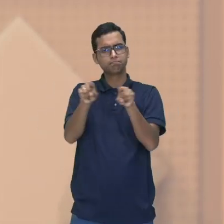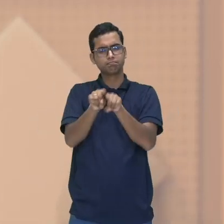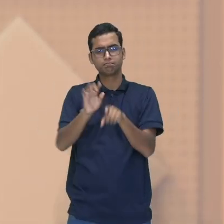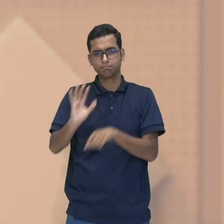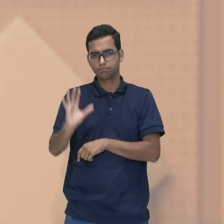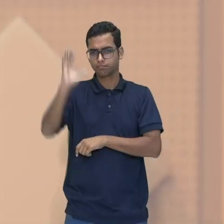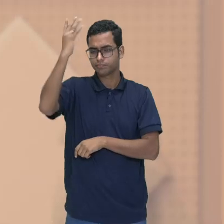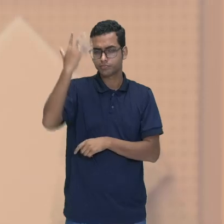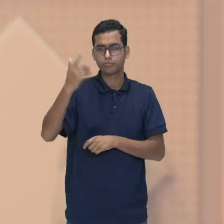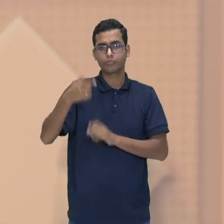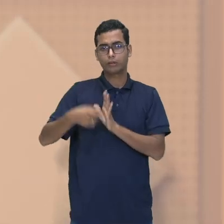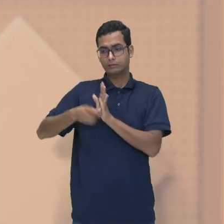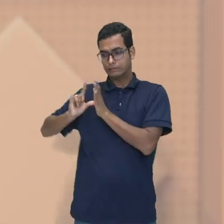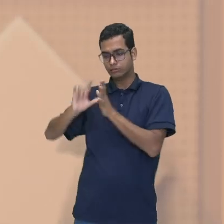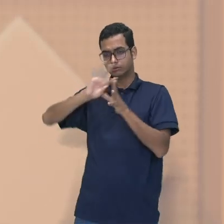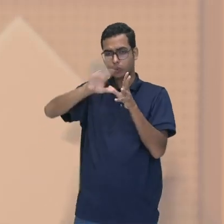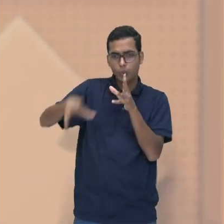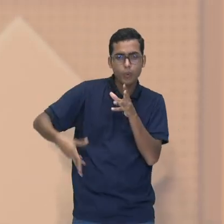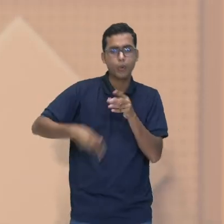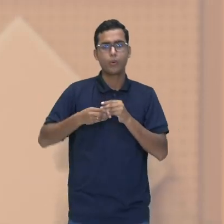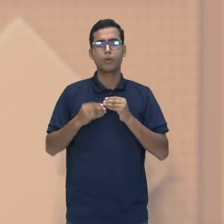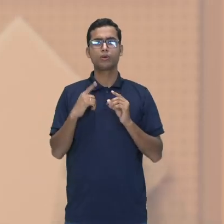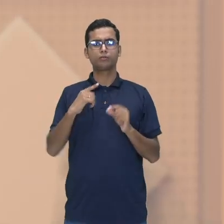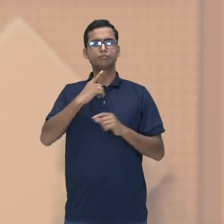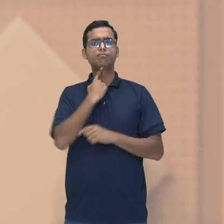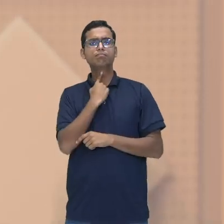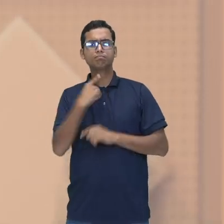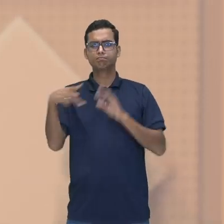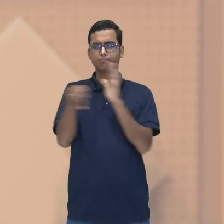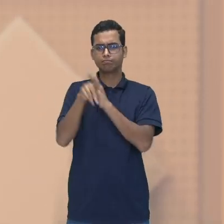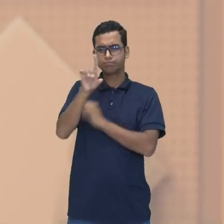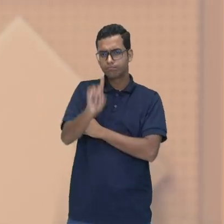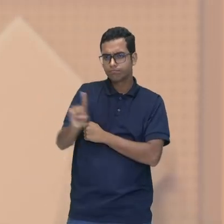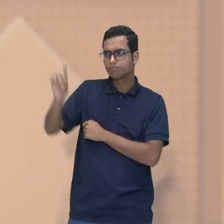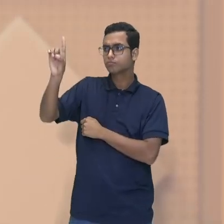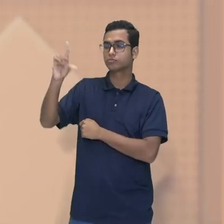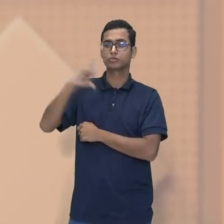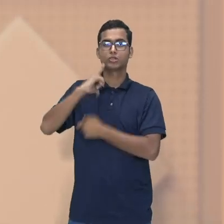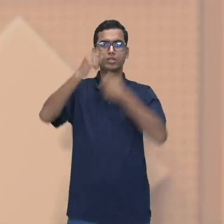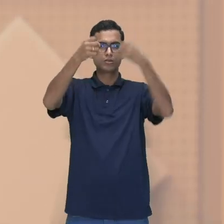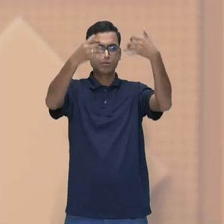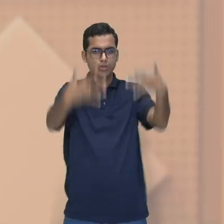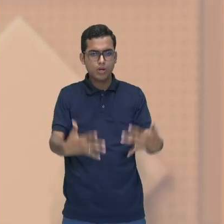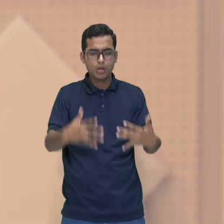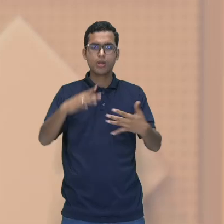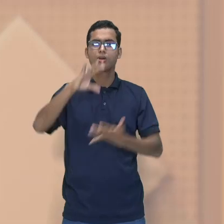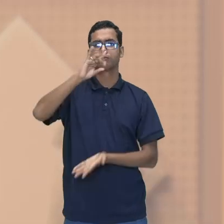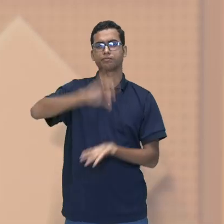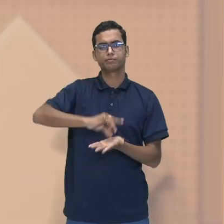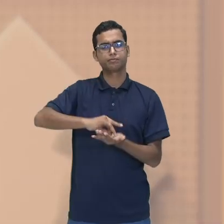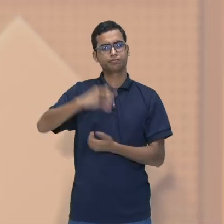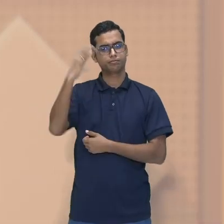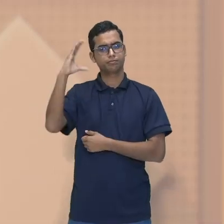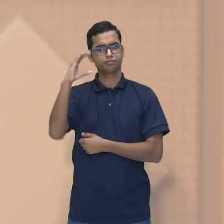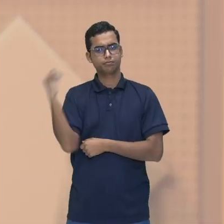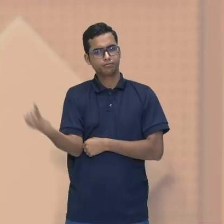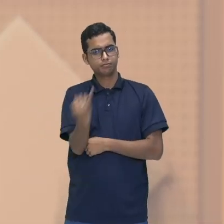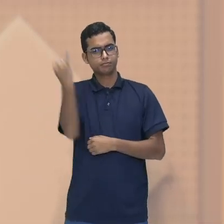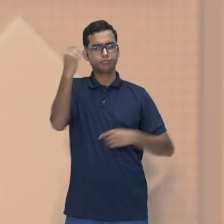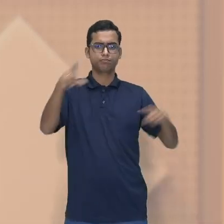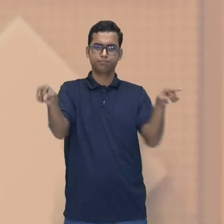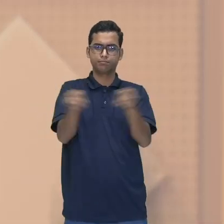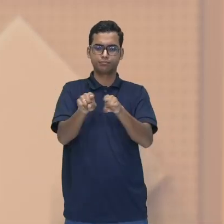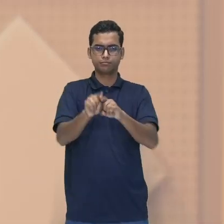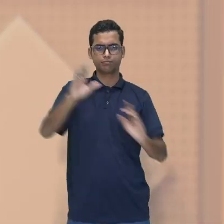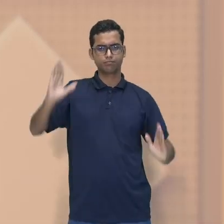era atribuída apenas à vontade divina, vai começar a ter uma explicação científica também. Por exemplo, né, o período